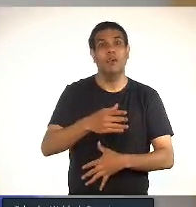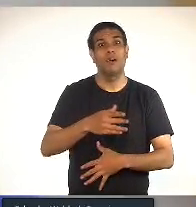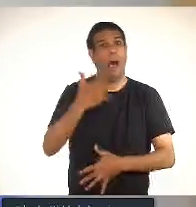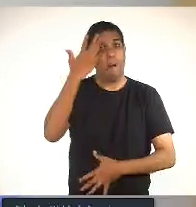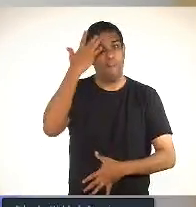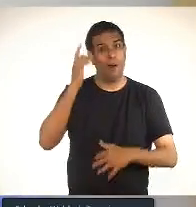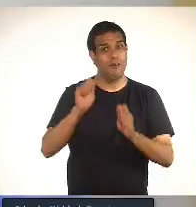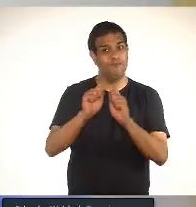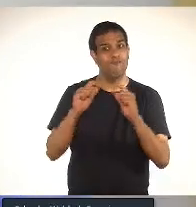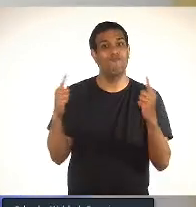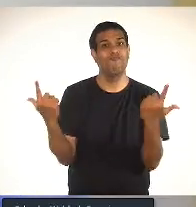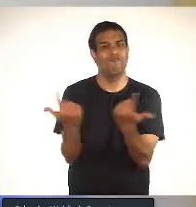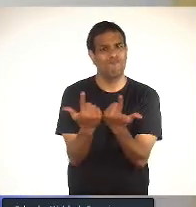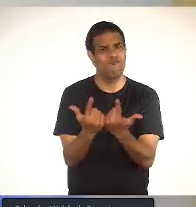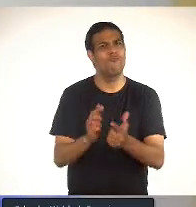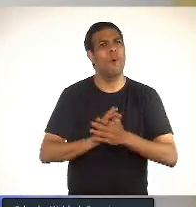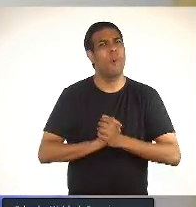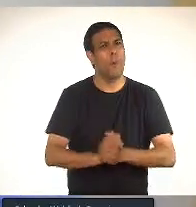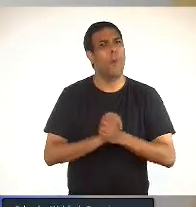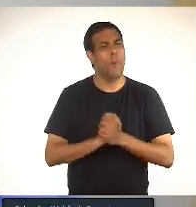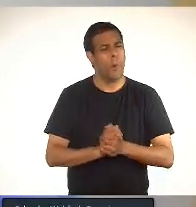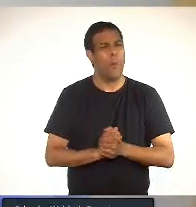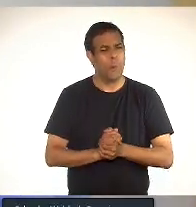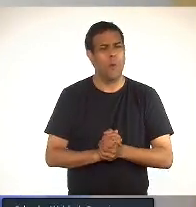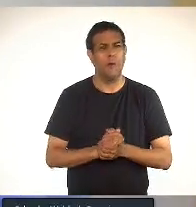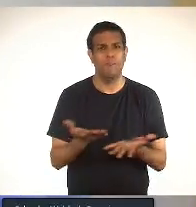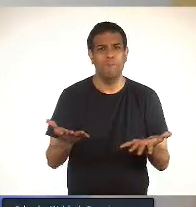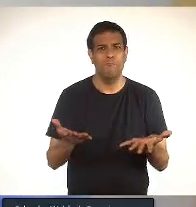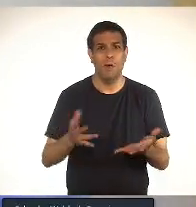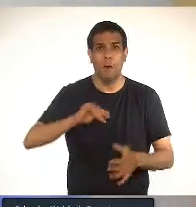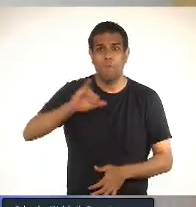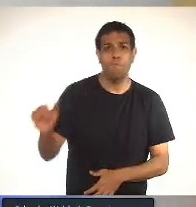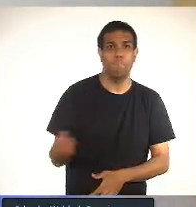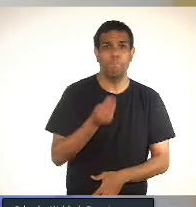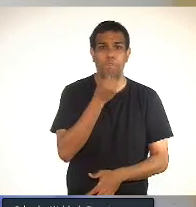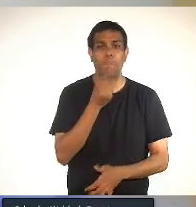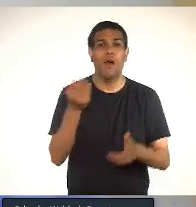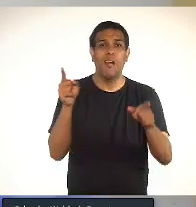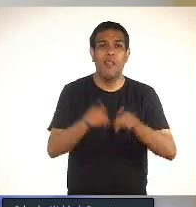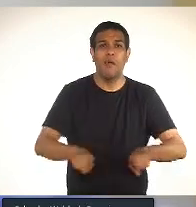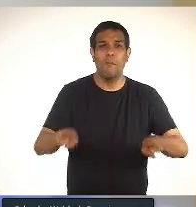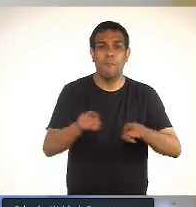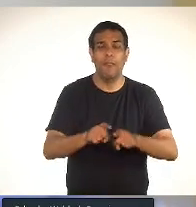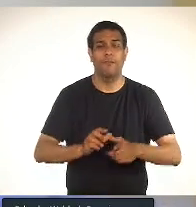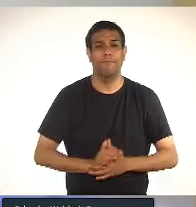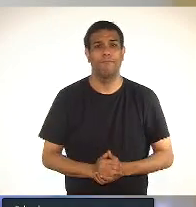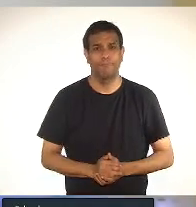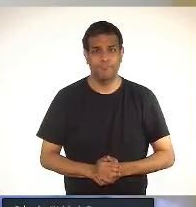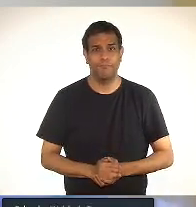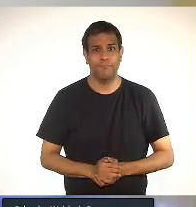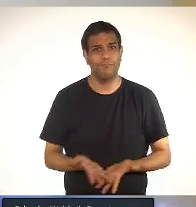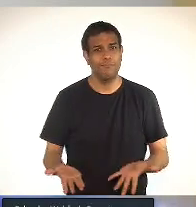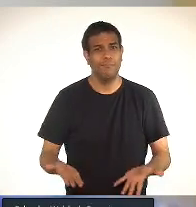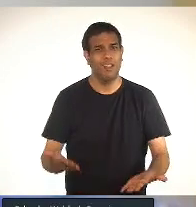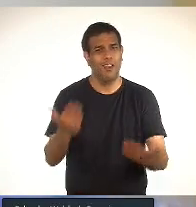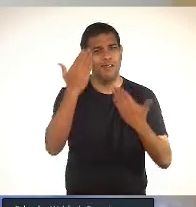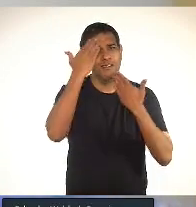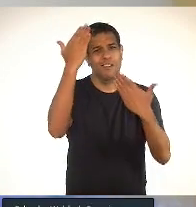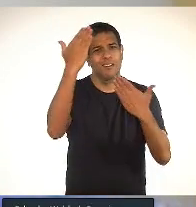Fórum Permanente de Diálogo com as Mulheres Negras da LERJ. E quero aproveitar a ocasião, inclusive, para